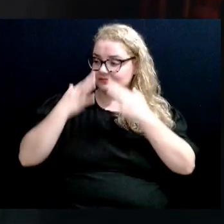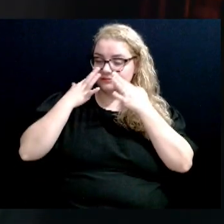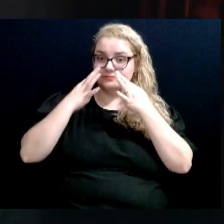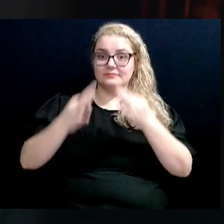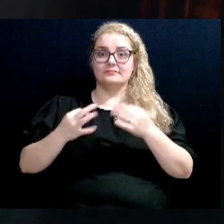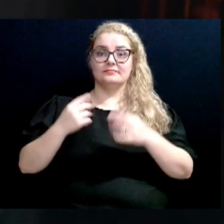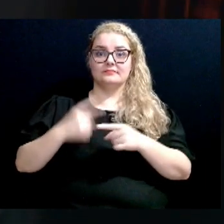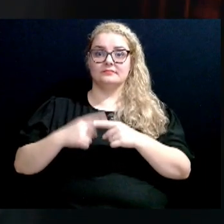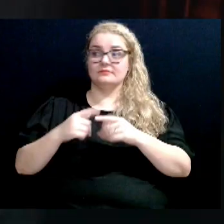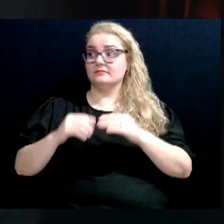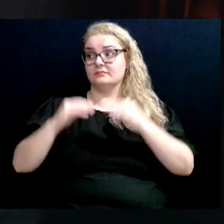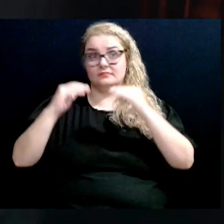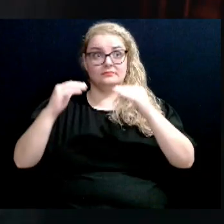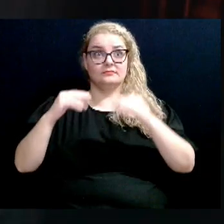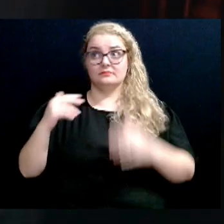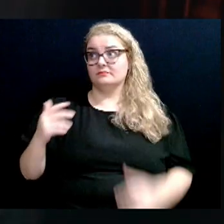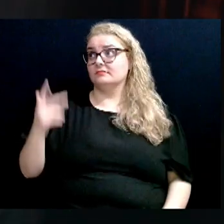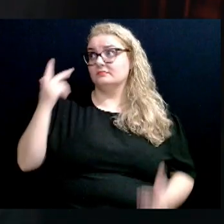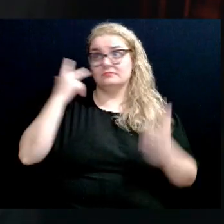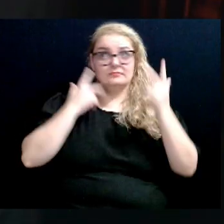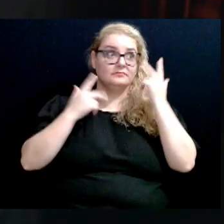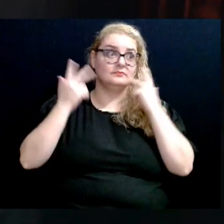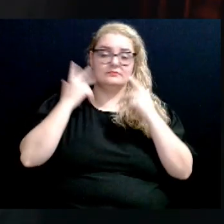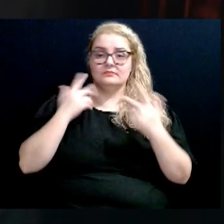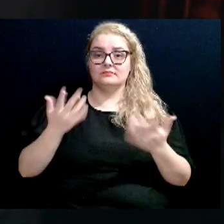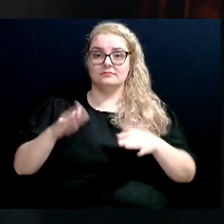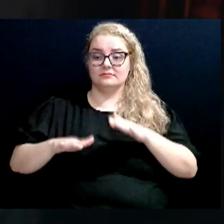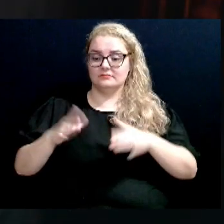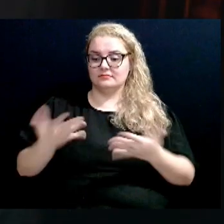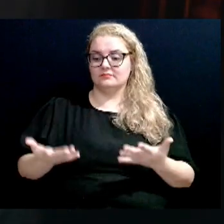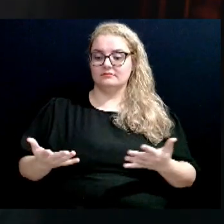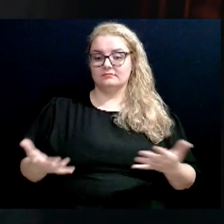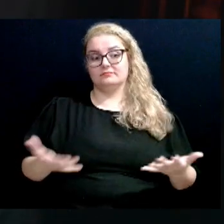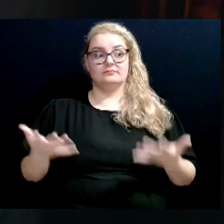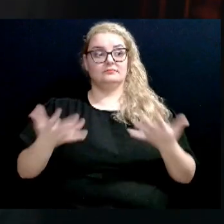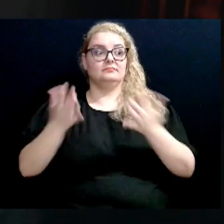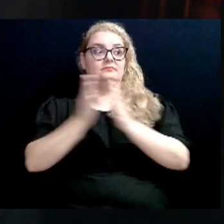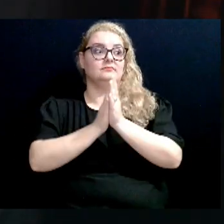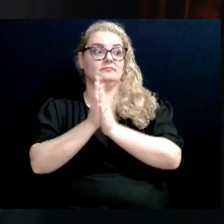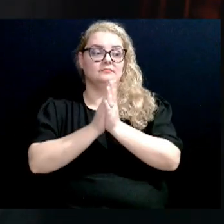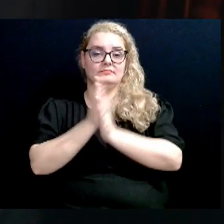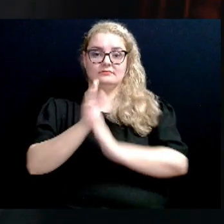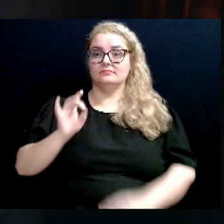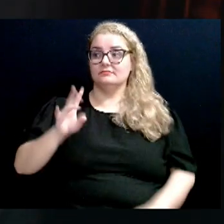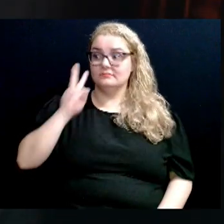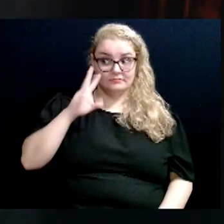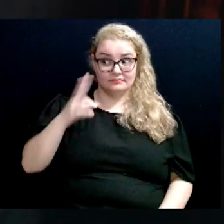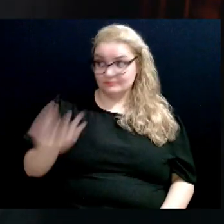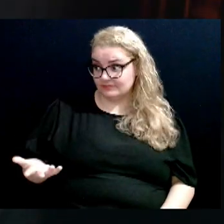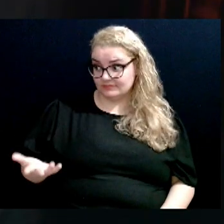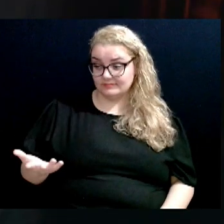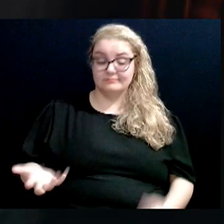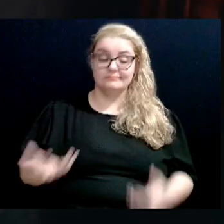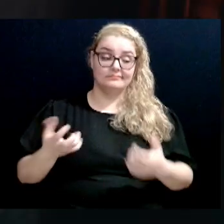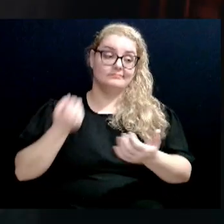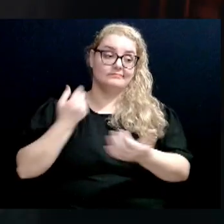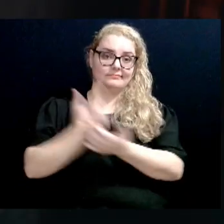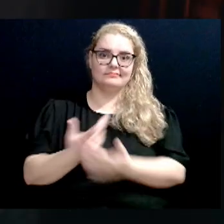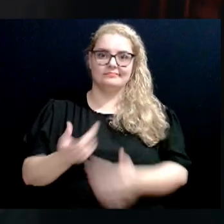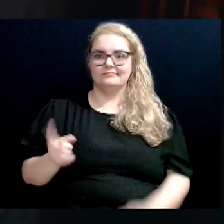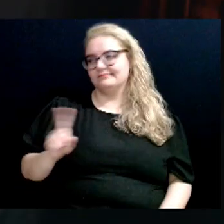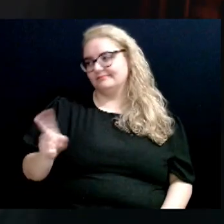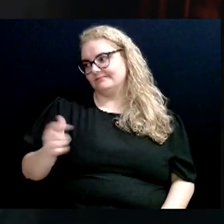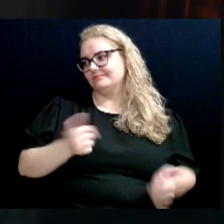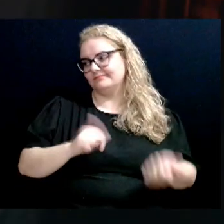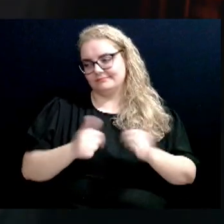na moda e às vezes a gente acaba se empolgando porque a gente só vê isso e aí você quer comprar. A gente não está aqui julgando, a gente só está